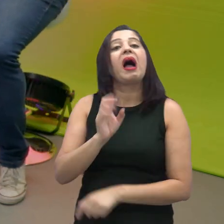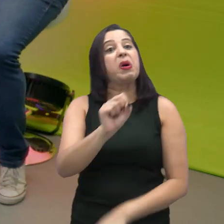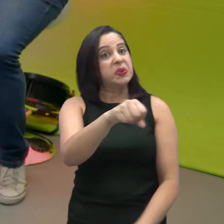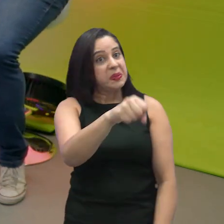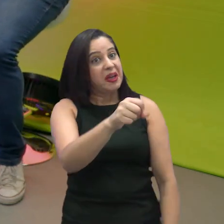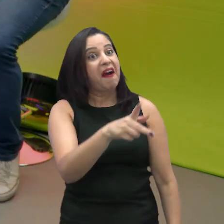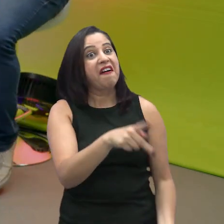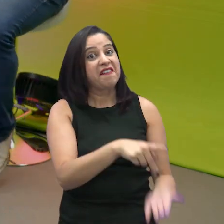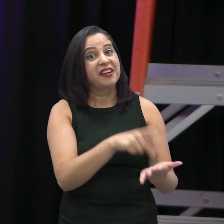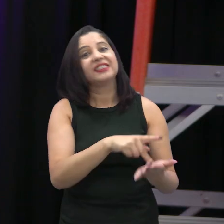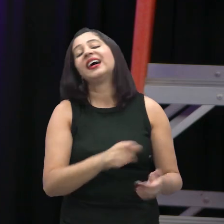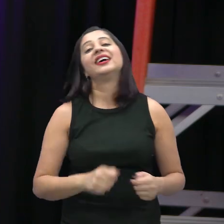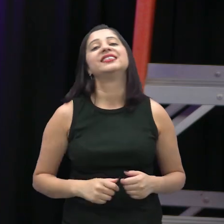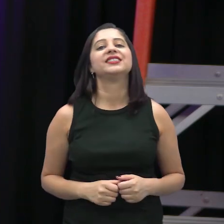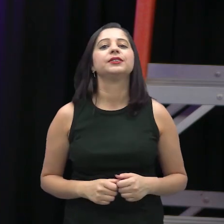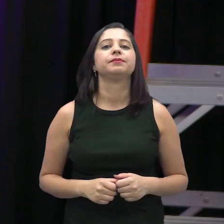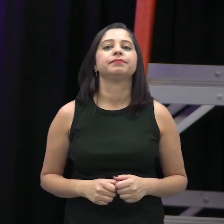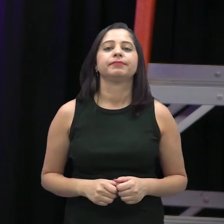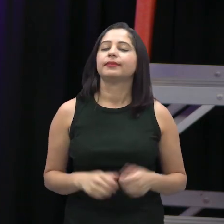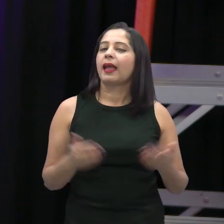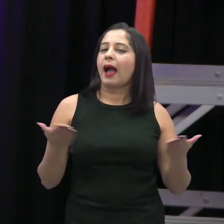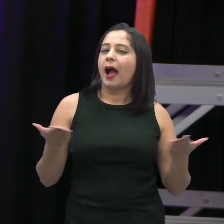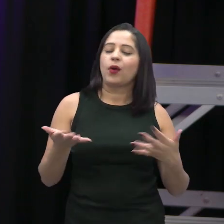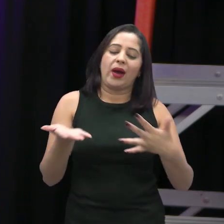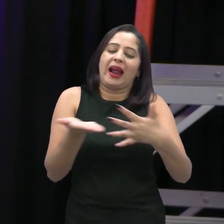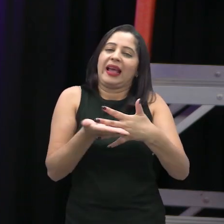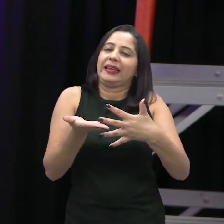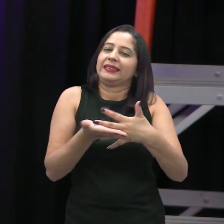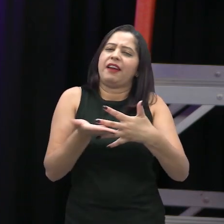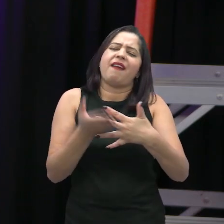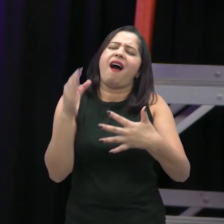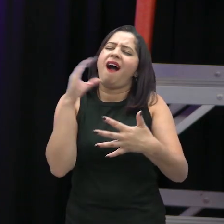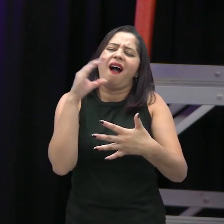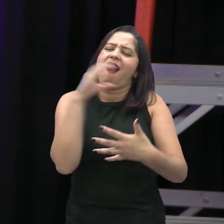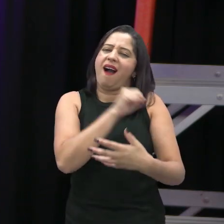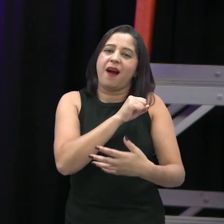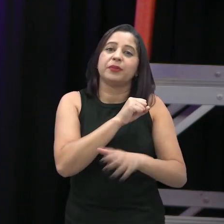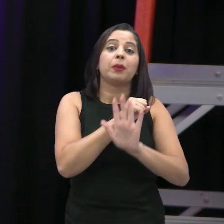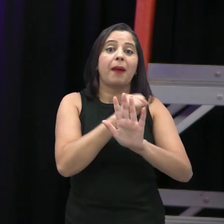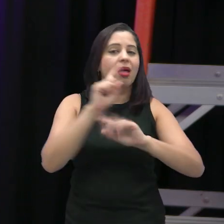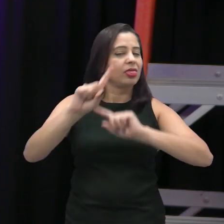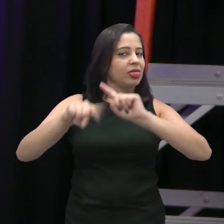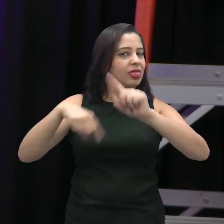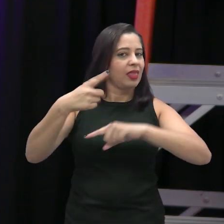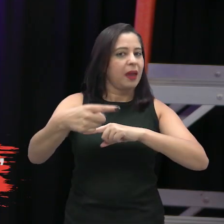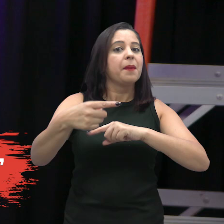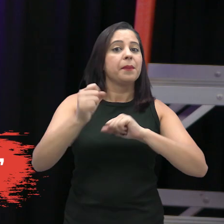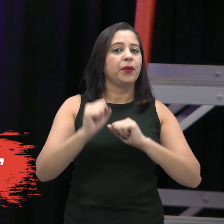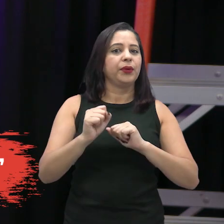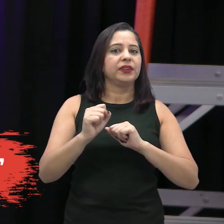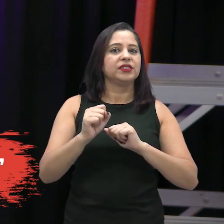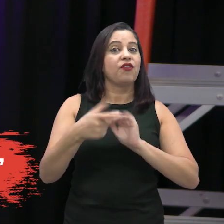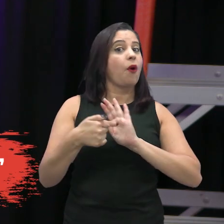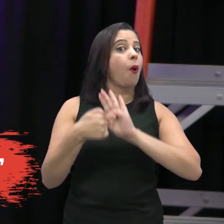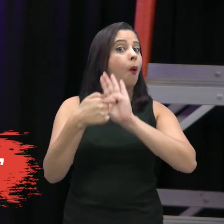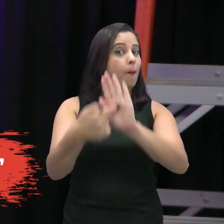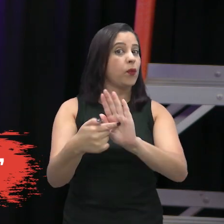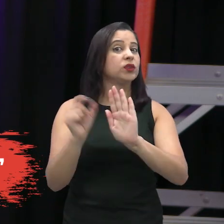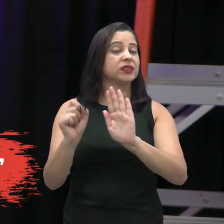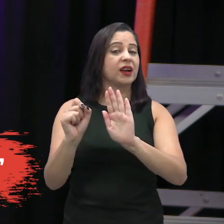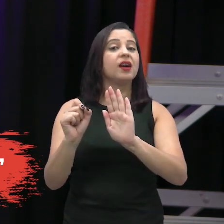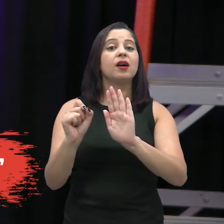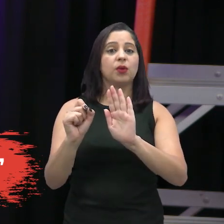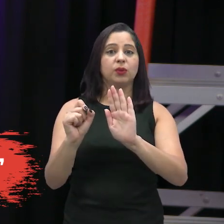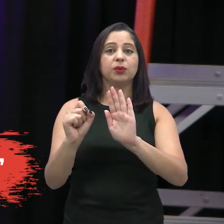legal mesmo. Ó, bom, pessoal, agora a gente vai ter que fazer um rápido intervalo aí, mas daqui a pouco a gente vai conhecer o